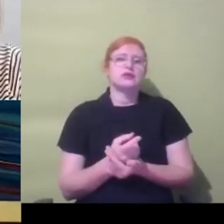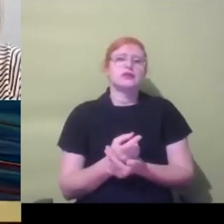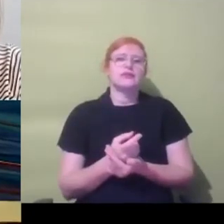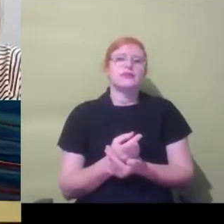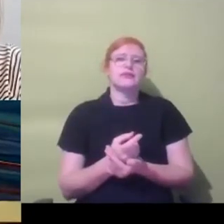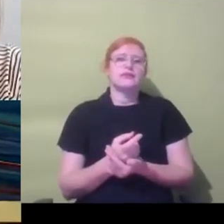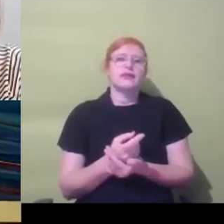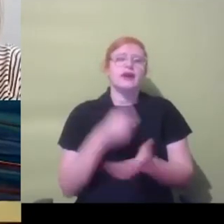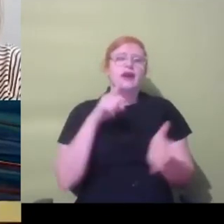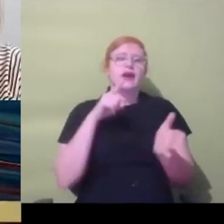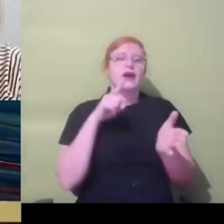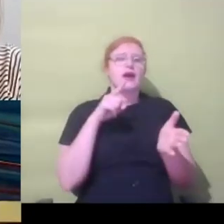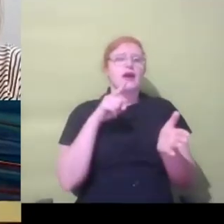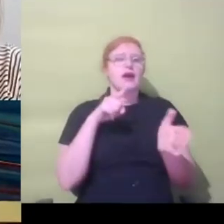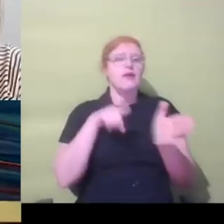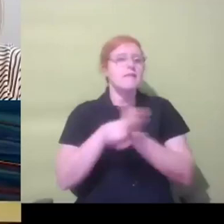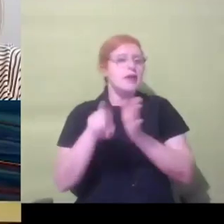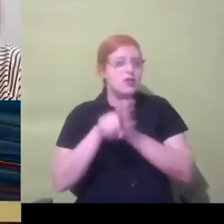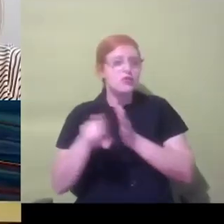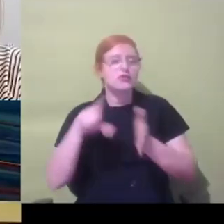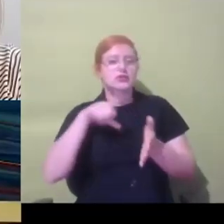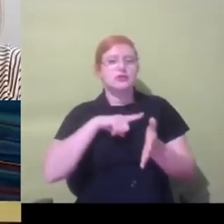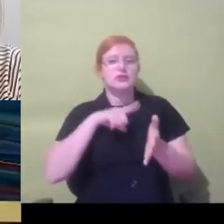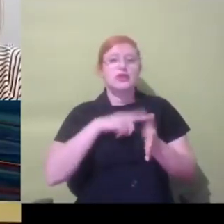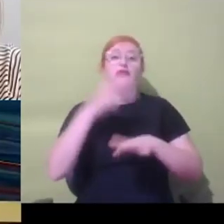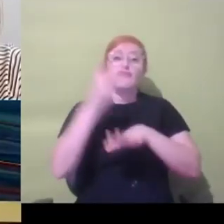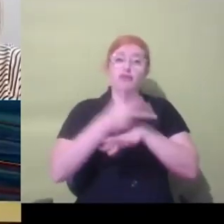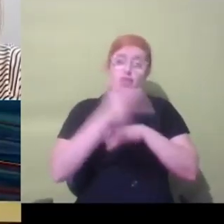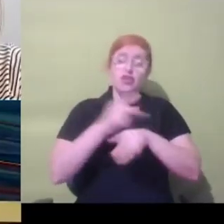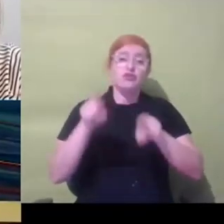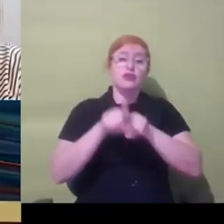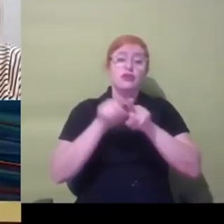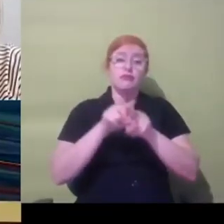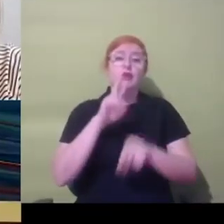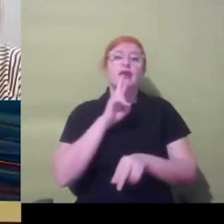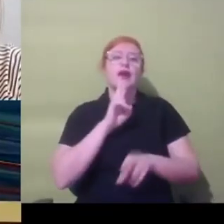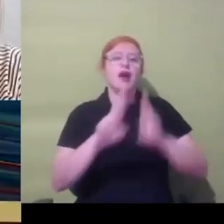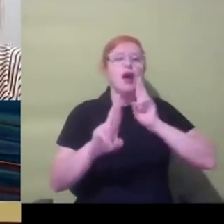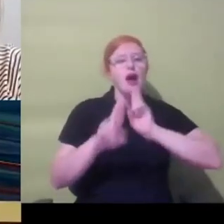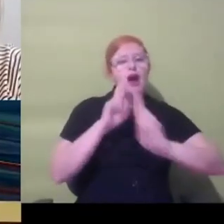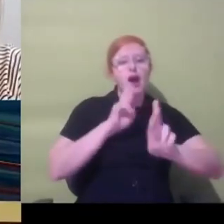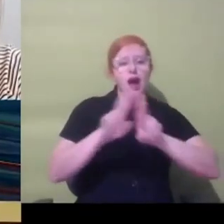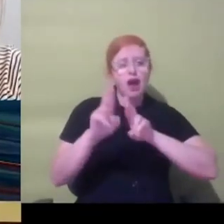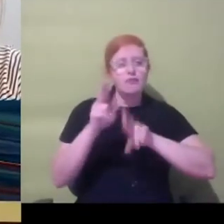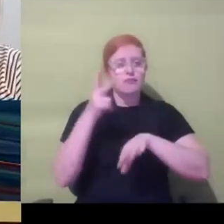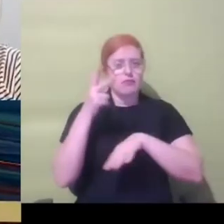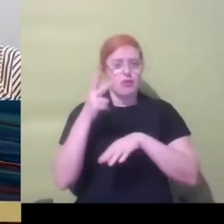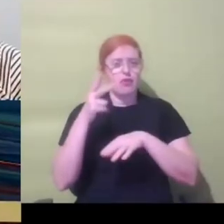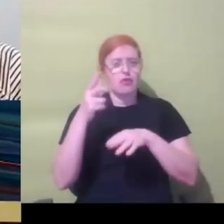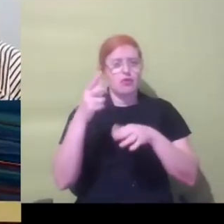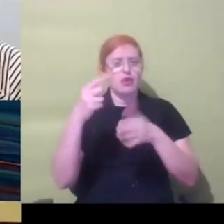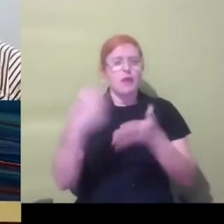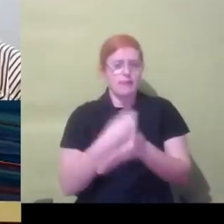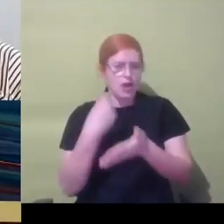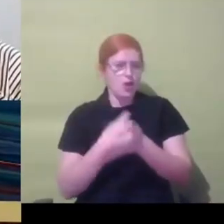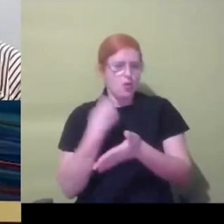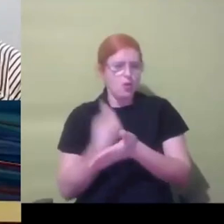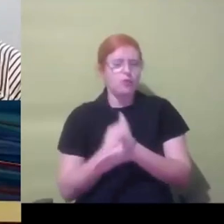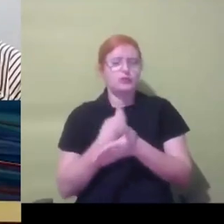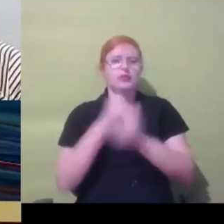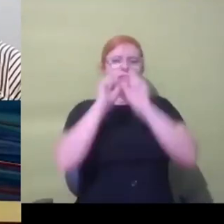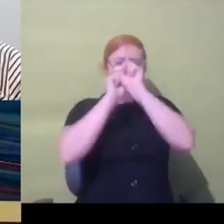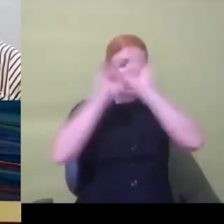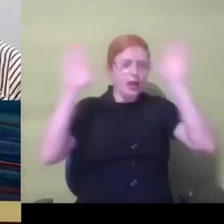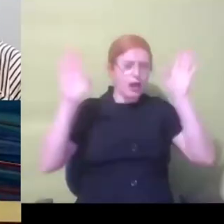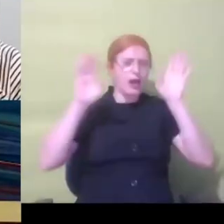e essas perguntas elas vão embasar também alguns vídeos que a gente vai fazer respondendo essas perguntas, né? Que é um pouco elucidar essas questões que